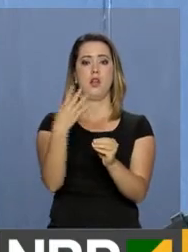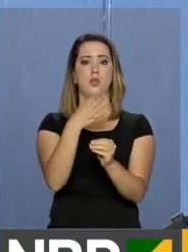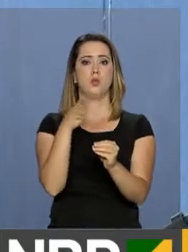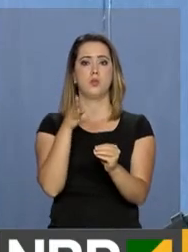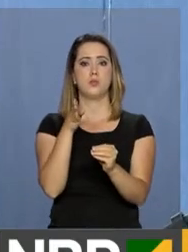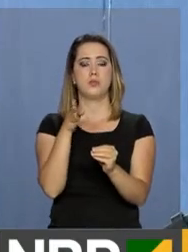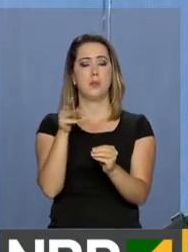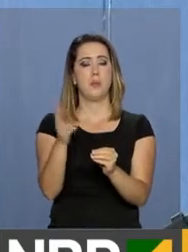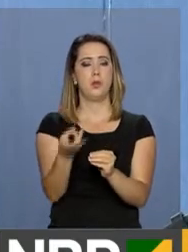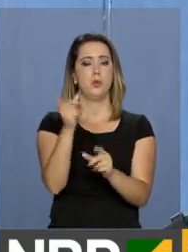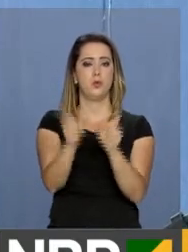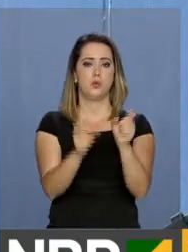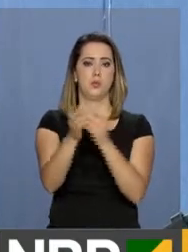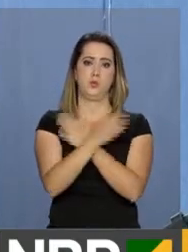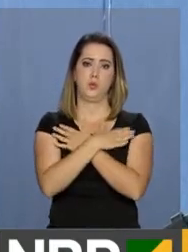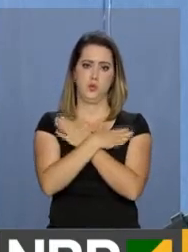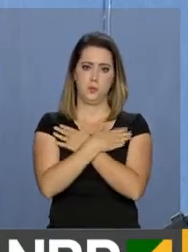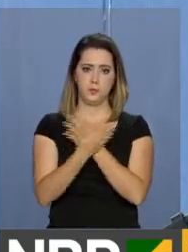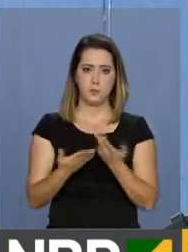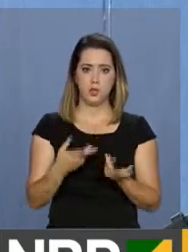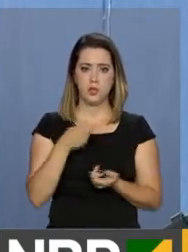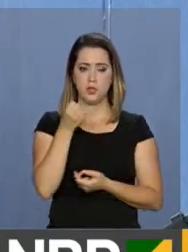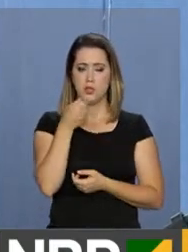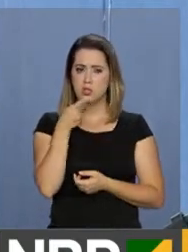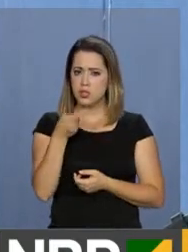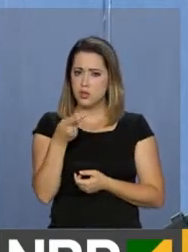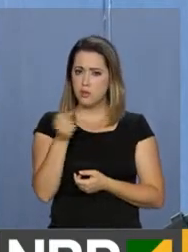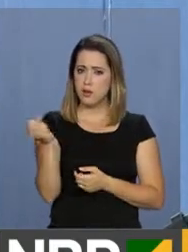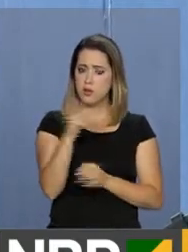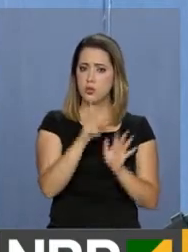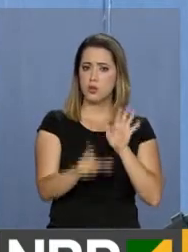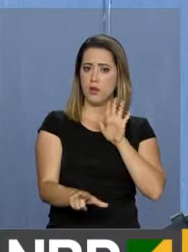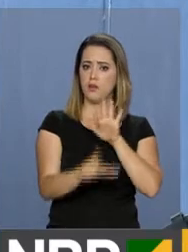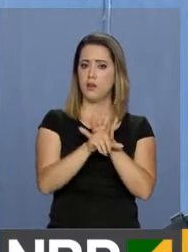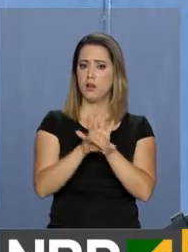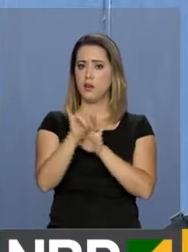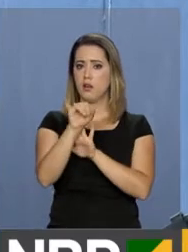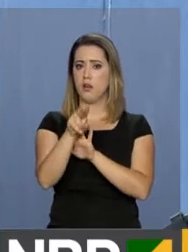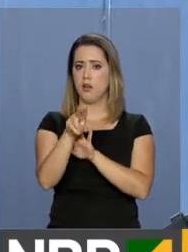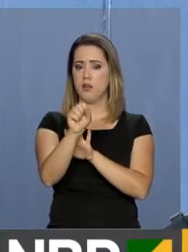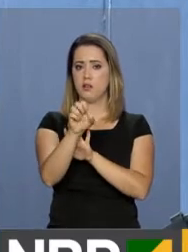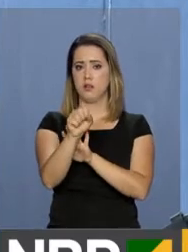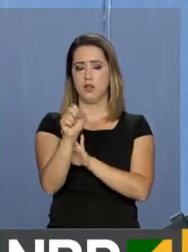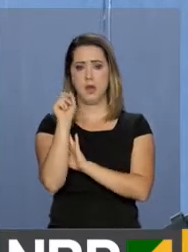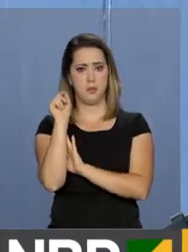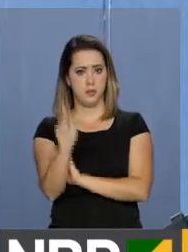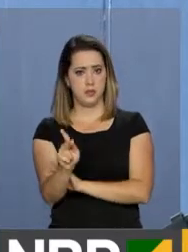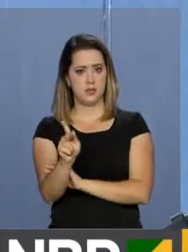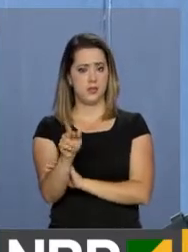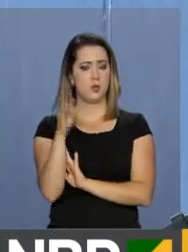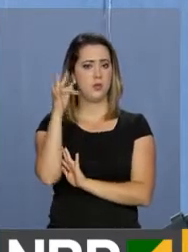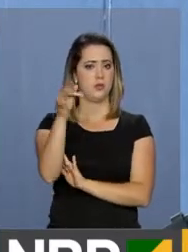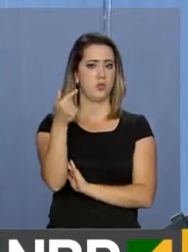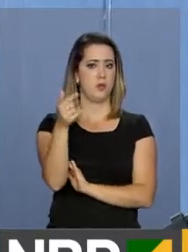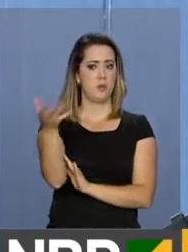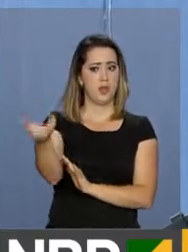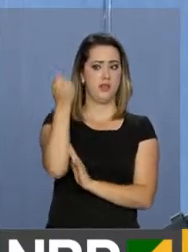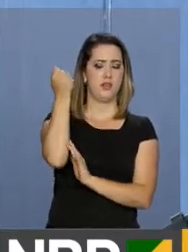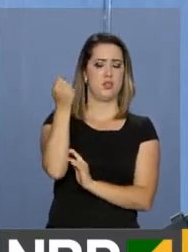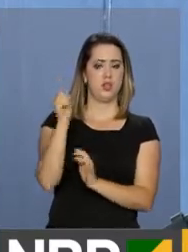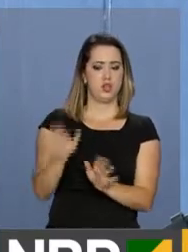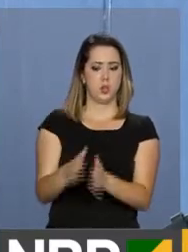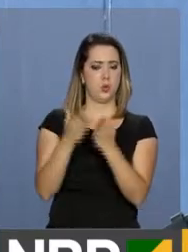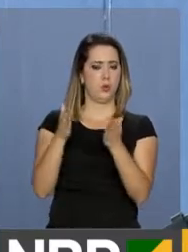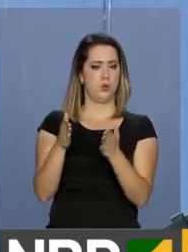Brasil. Quando a gente fala de reformar a Previdência, a nossa aposentadoria futura, não é porque a gente quer tirar dinheiro do